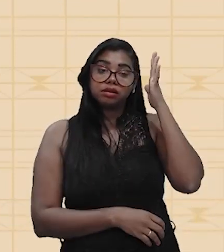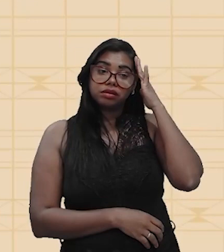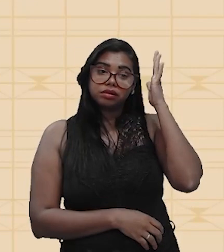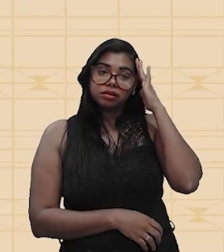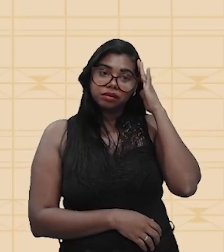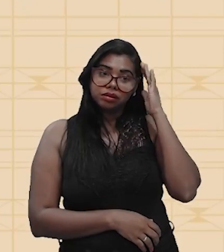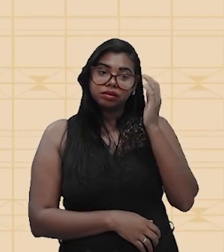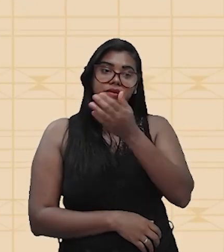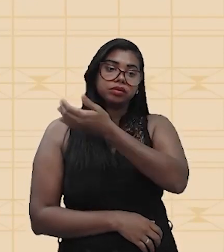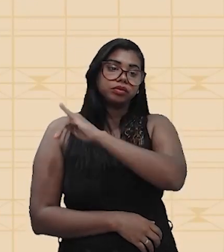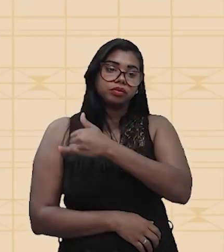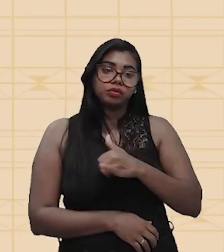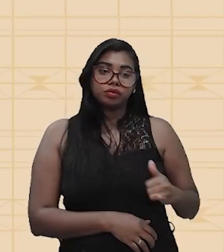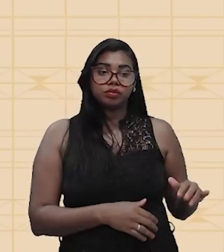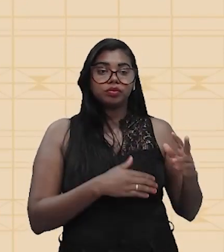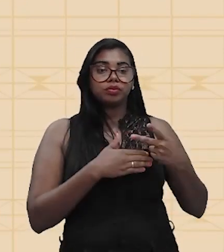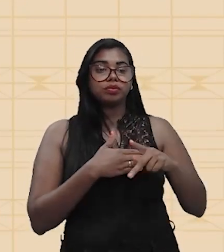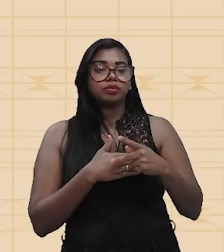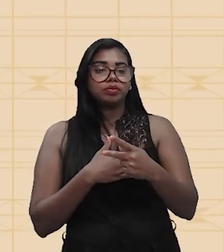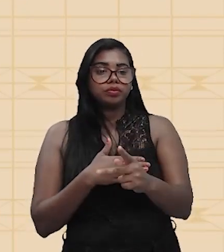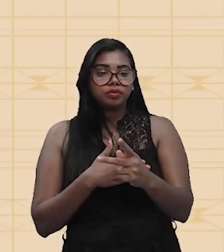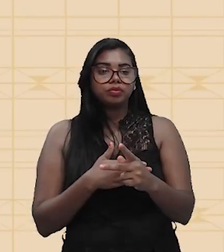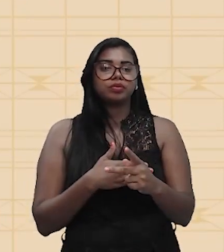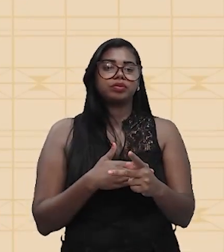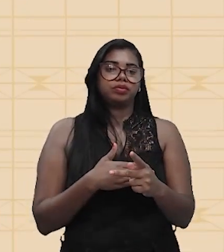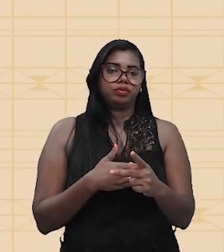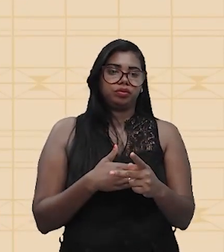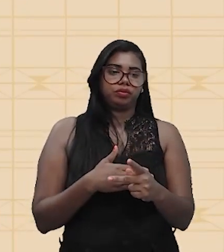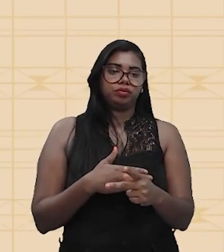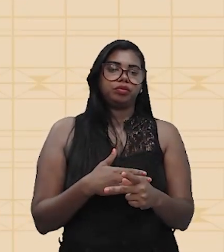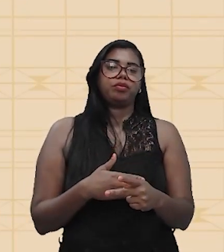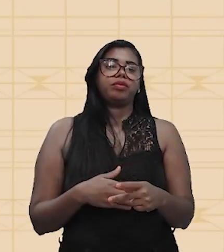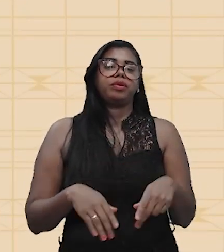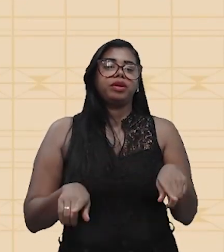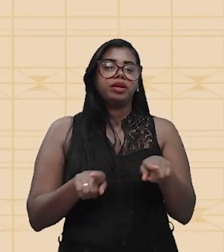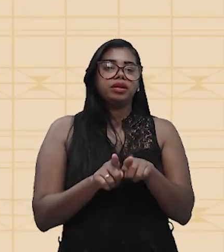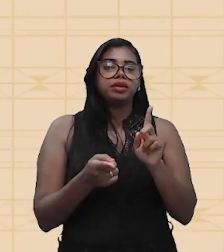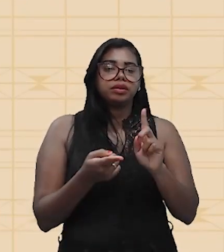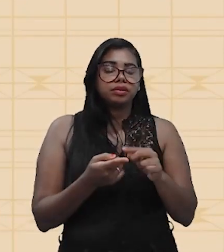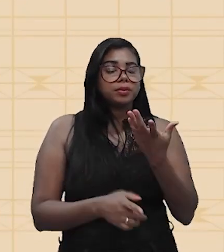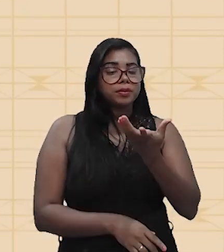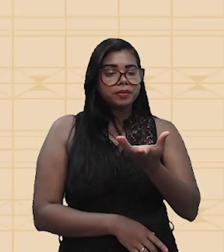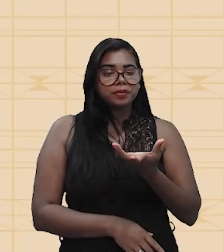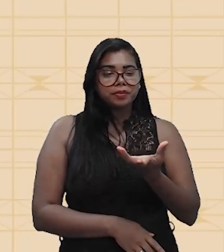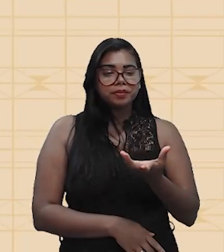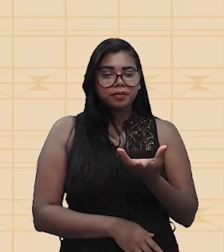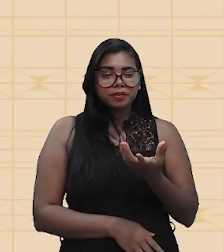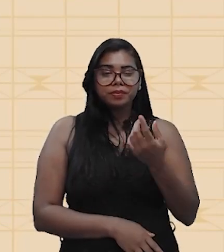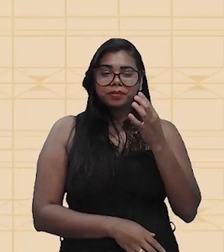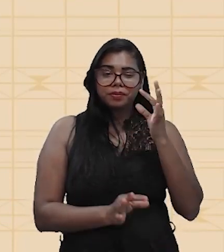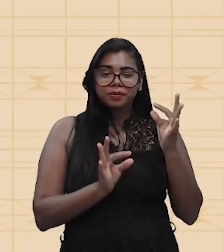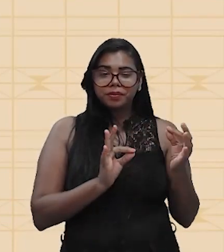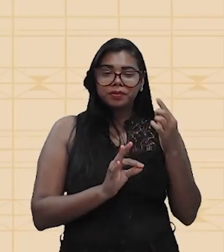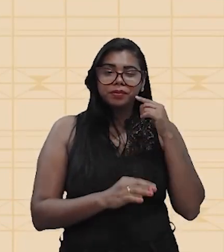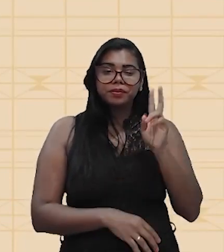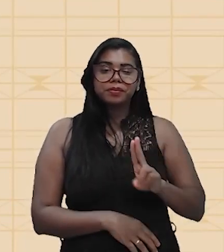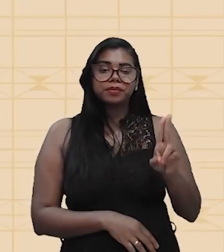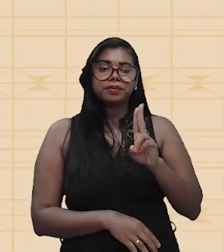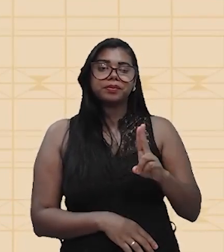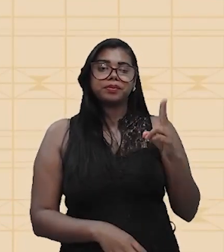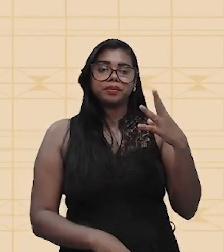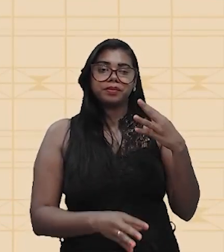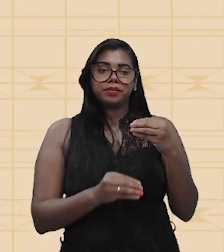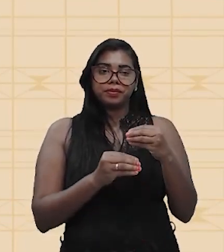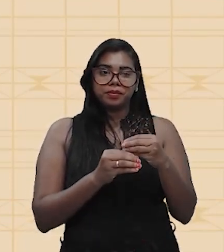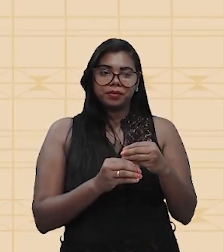ela é constante por todos os resistores. E, se você quiser medir essa corrente, você usa um componente eletrônico chamado